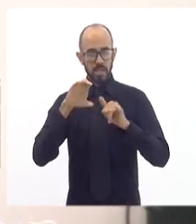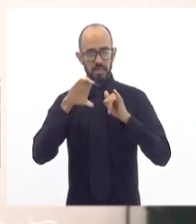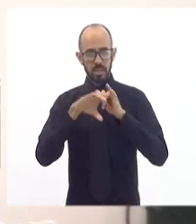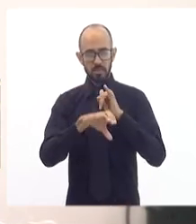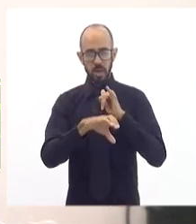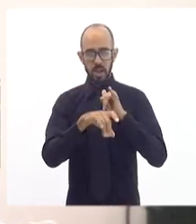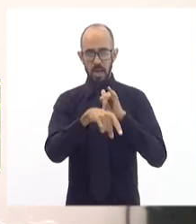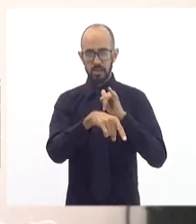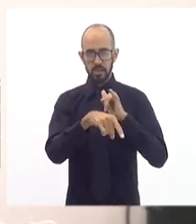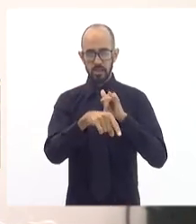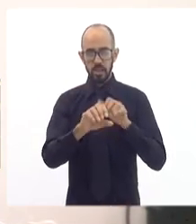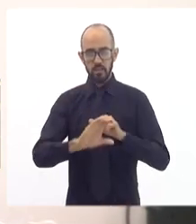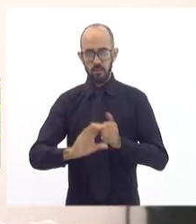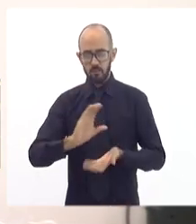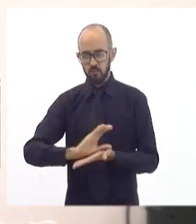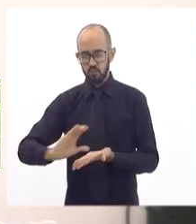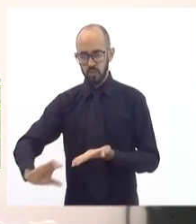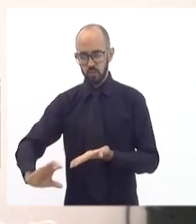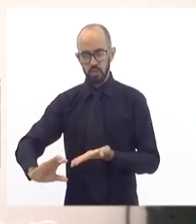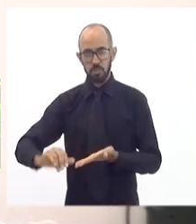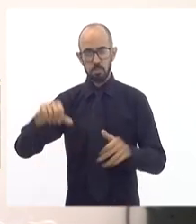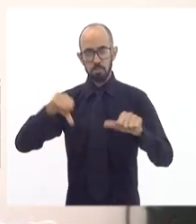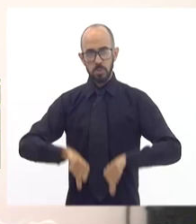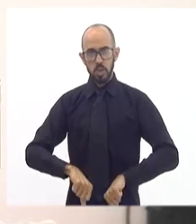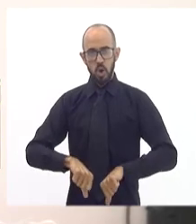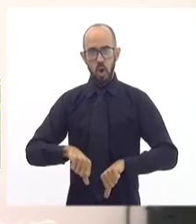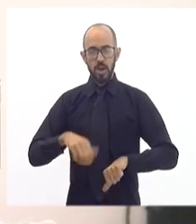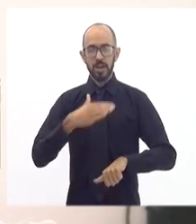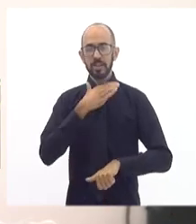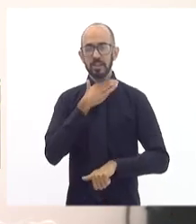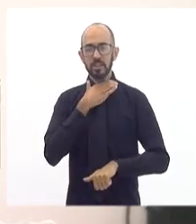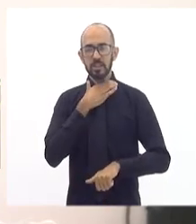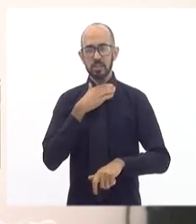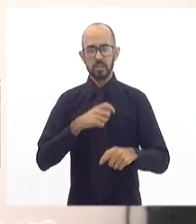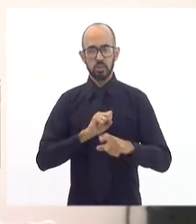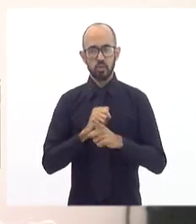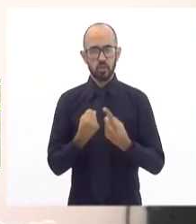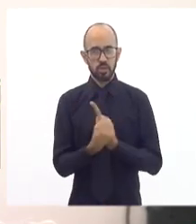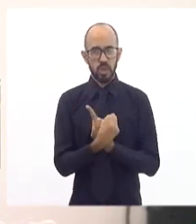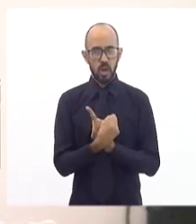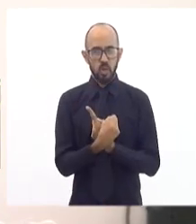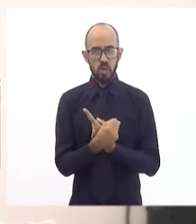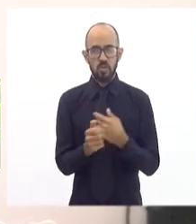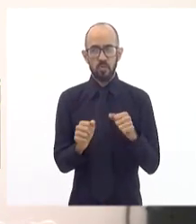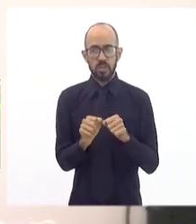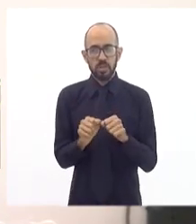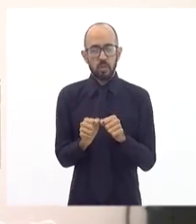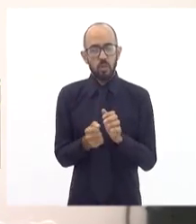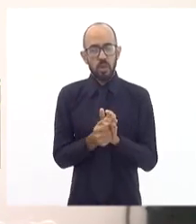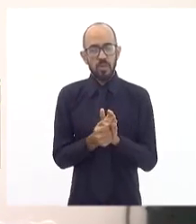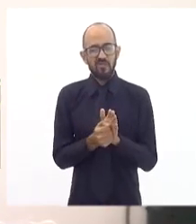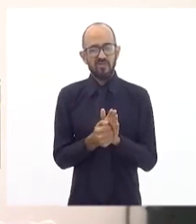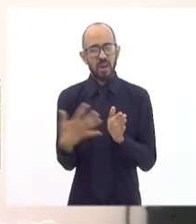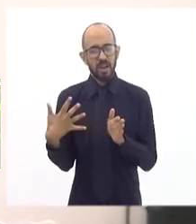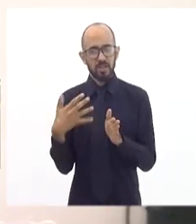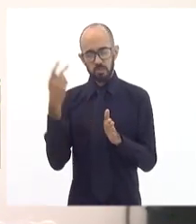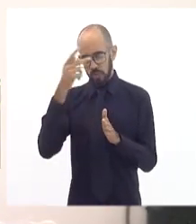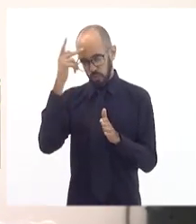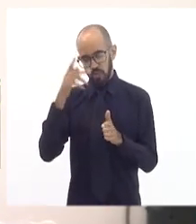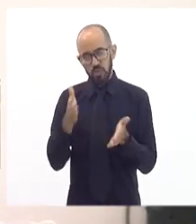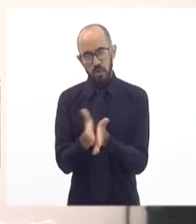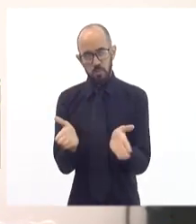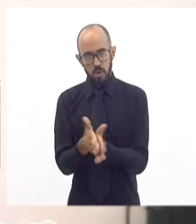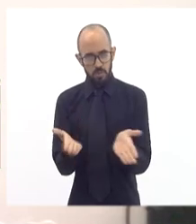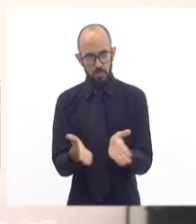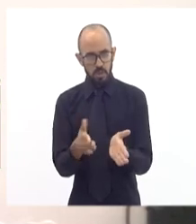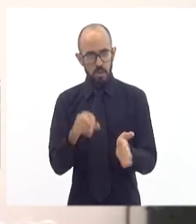nas termelétricas só agrava a crise econômica e social levando mais milhares de pessoas a linha da miséria e são